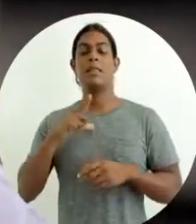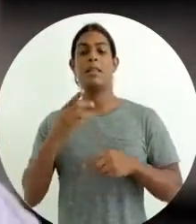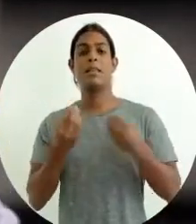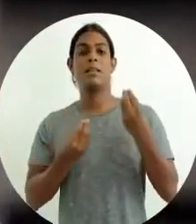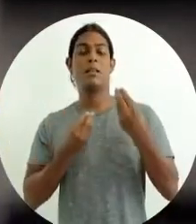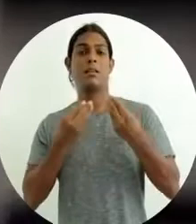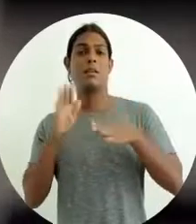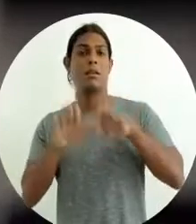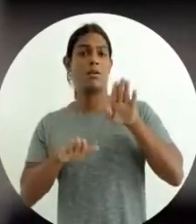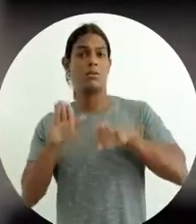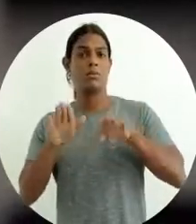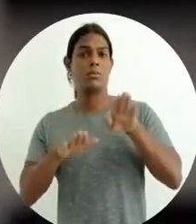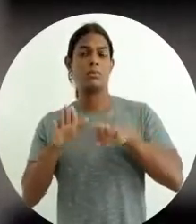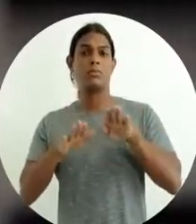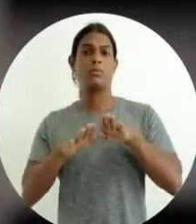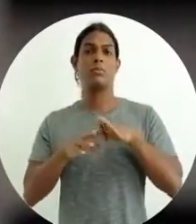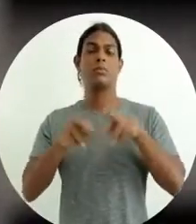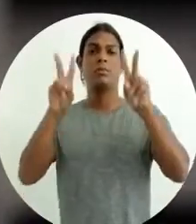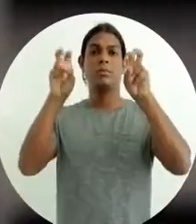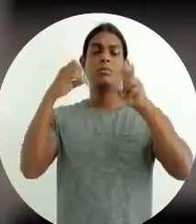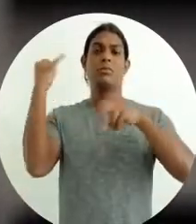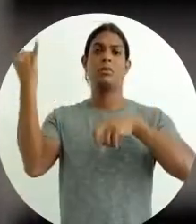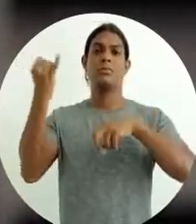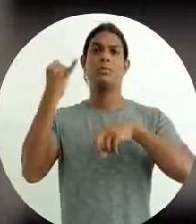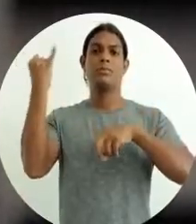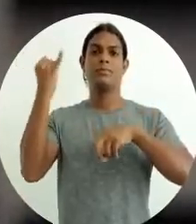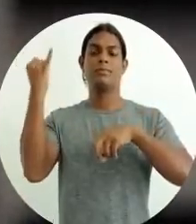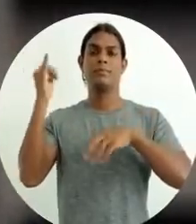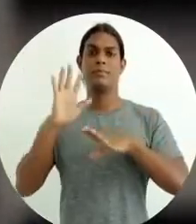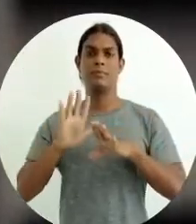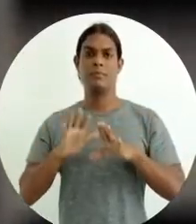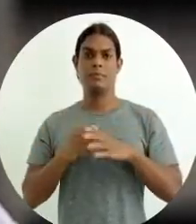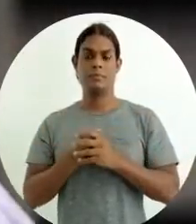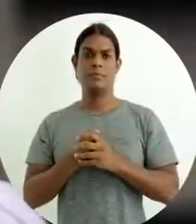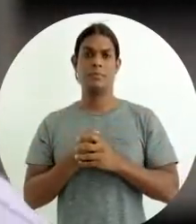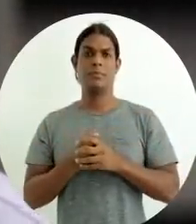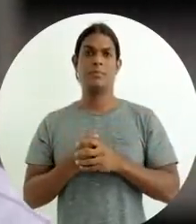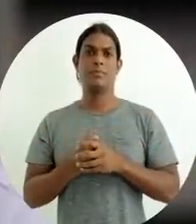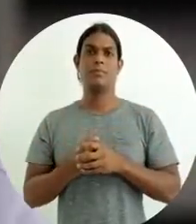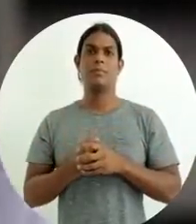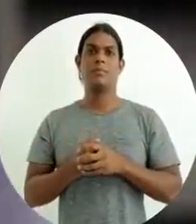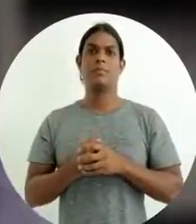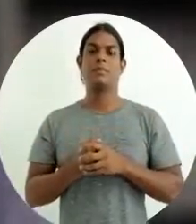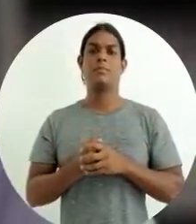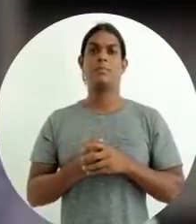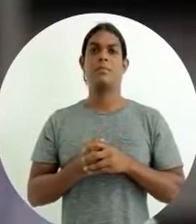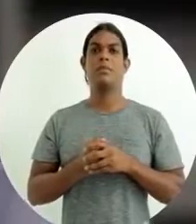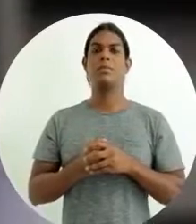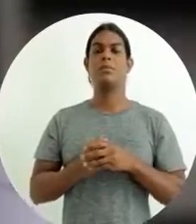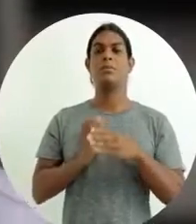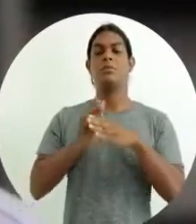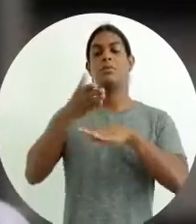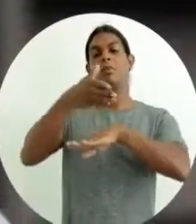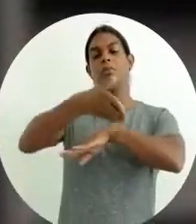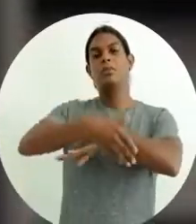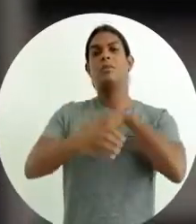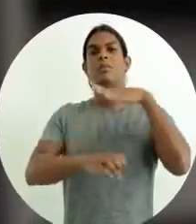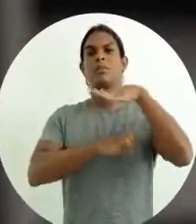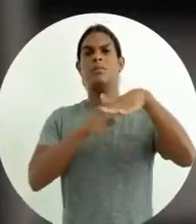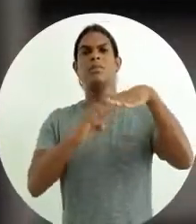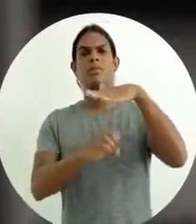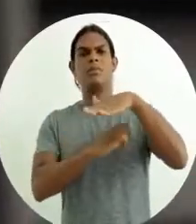alguns elementos que são importantes dentro de uma cultura. E é lógico, quando entramos em uma